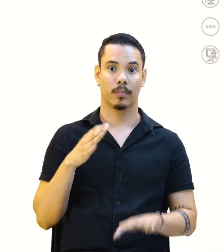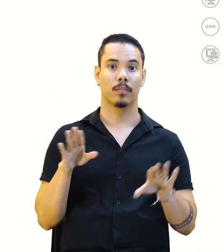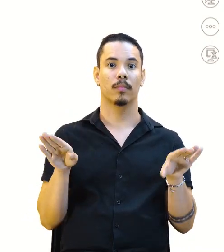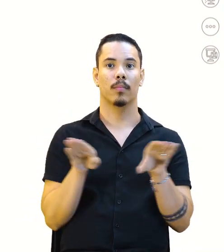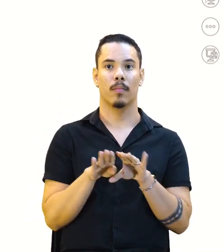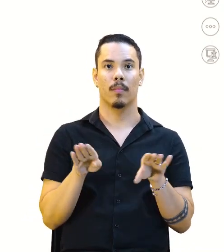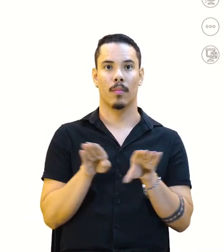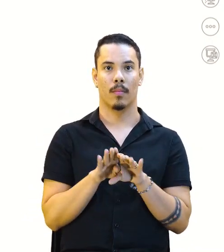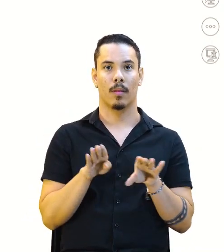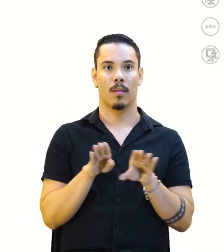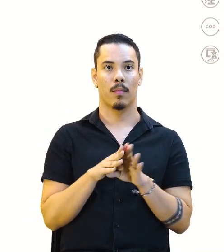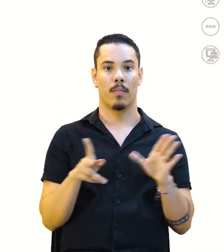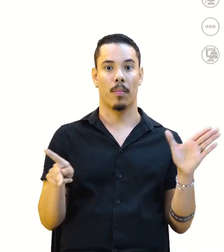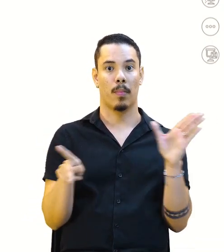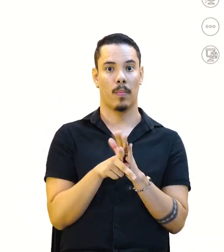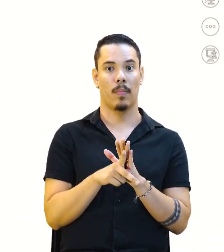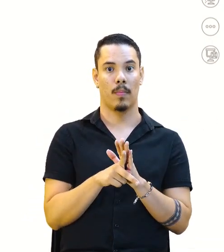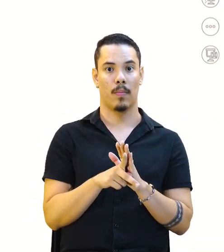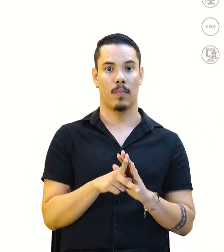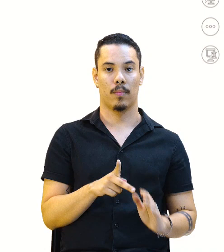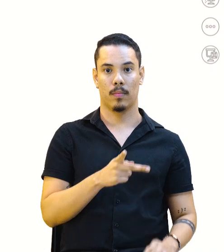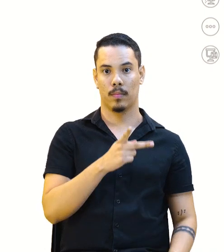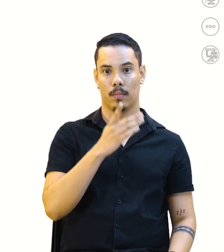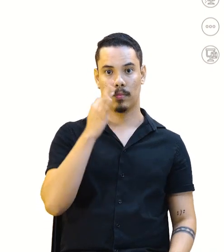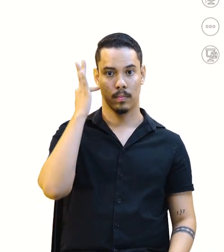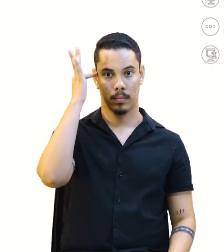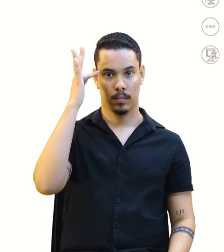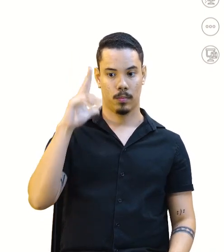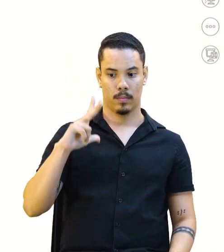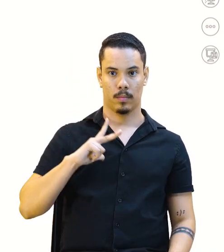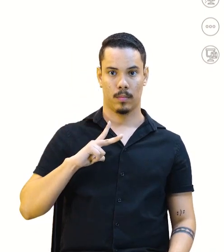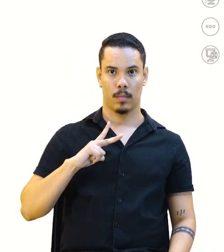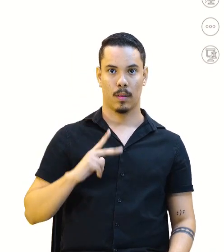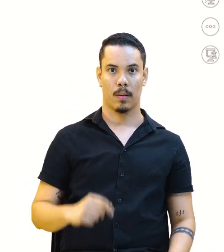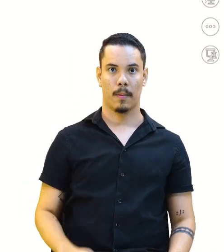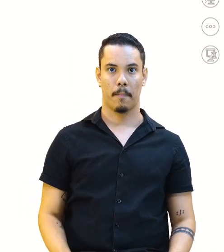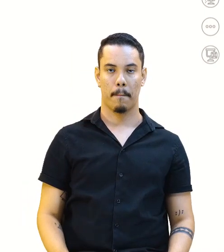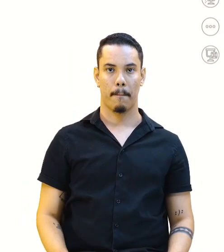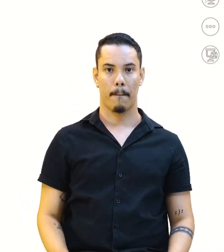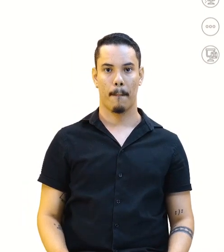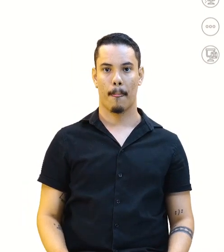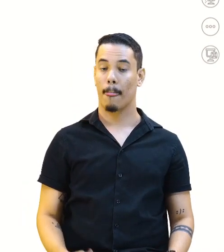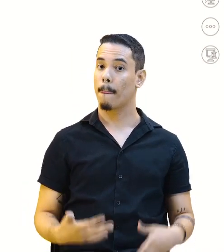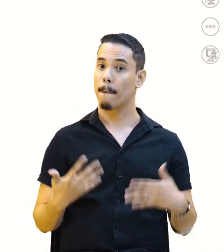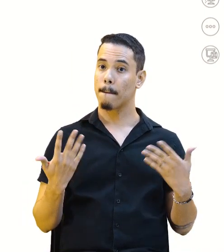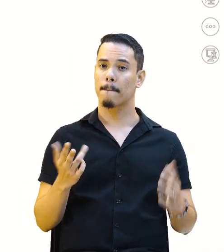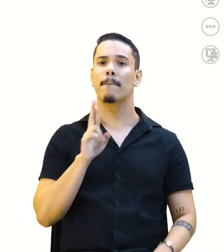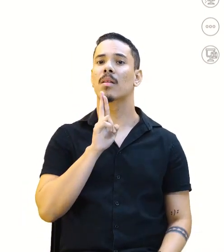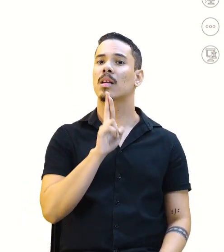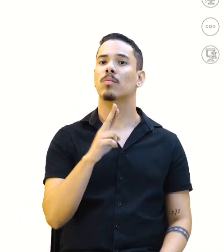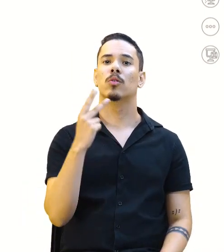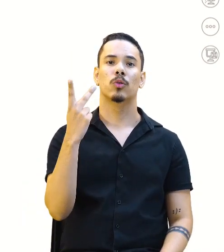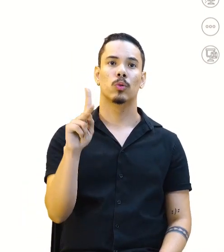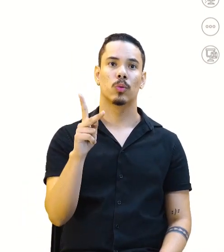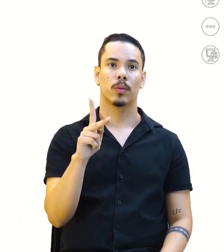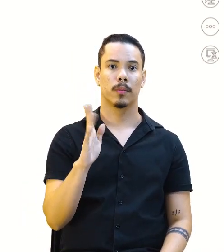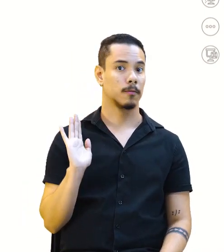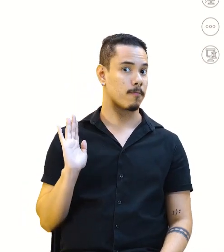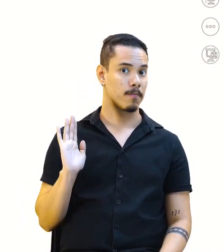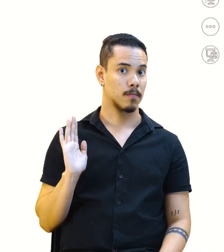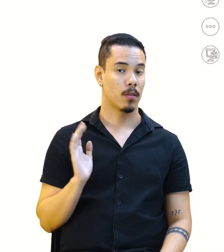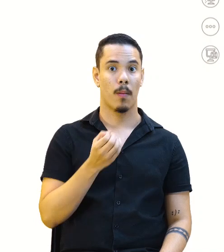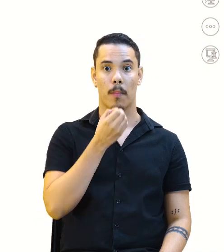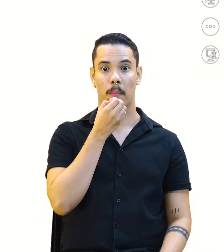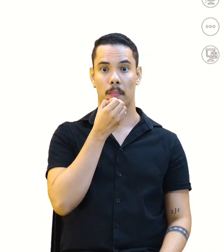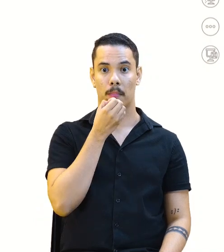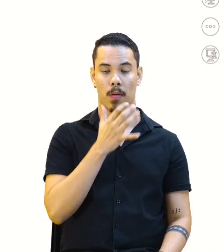à própria filosofia. E aí, qual foi a resposta que vocês deram? Já é bom avisar,